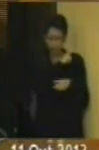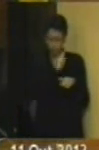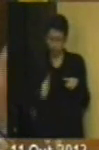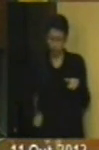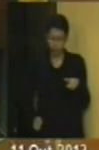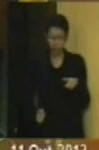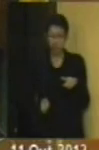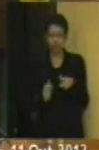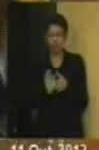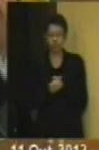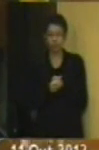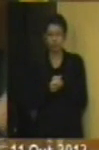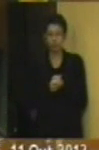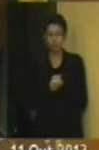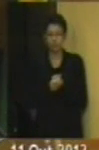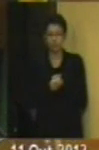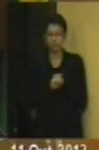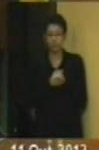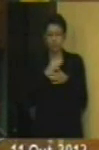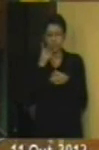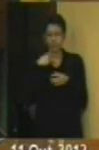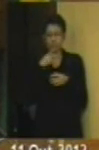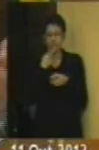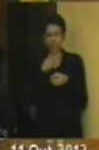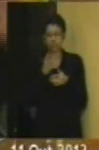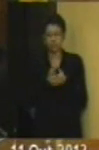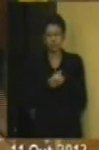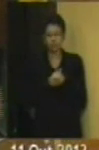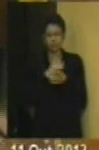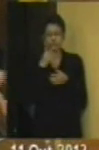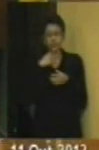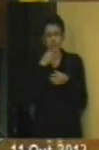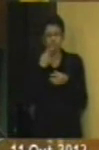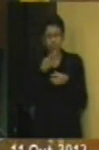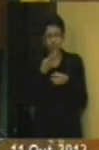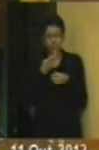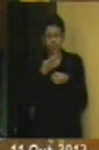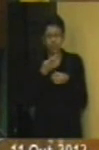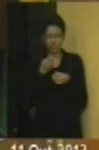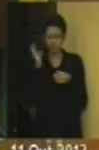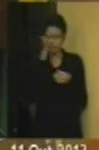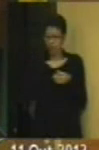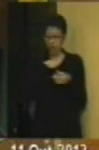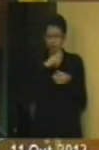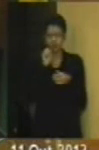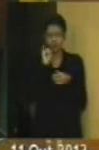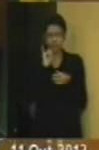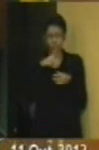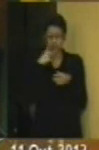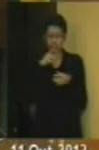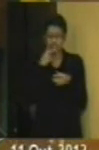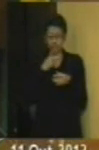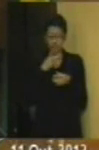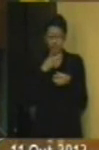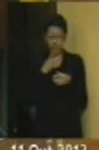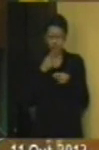receber de vossa excelência a medição o tamanho do seu recheio aí sim nós tivemos que falar no tamanho do seu recheio vamos ter que falar aí fica